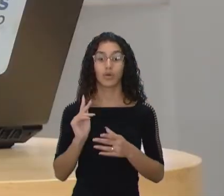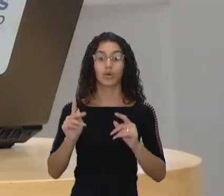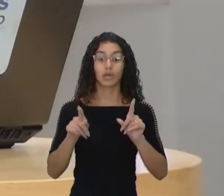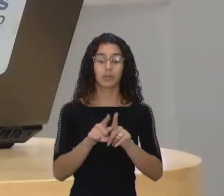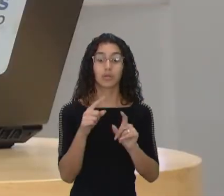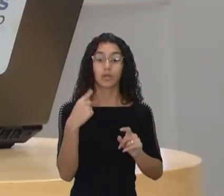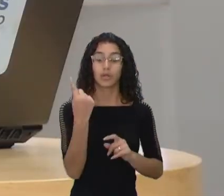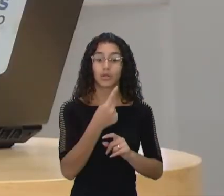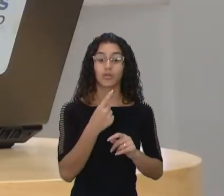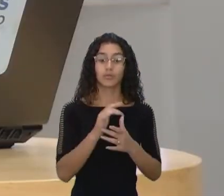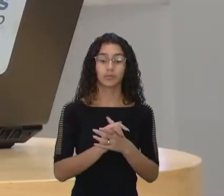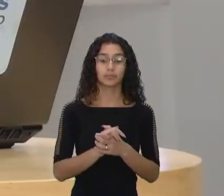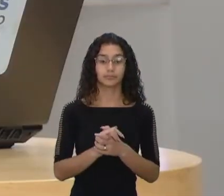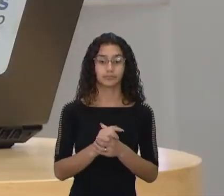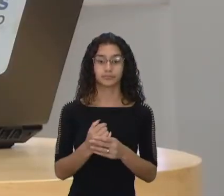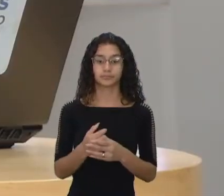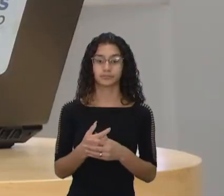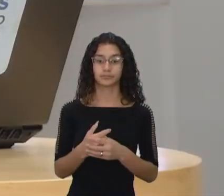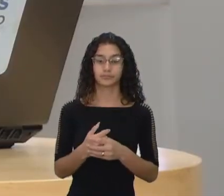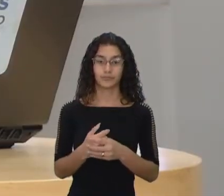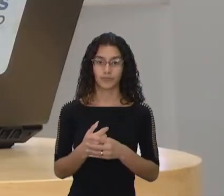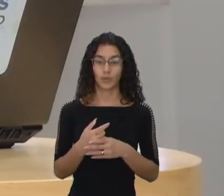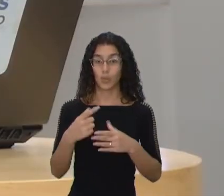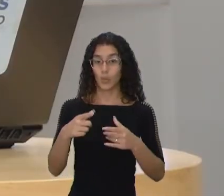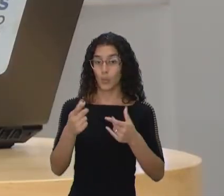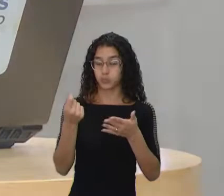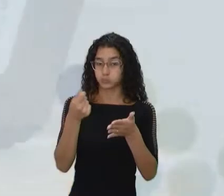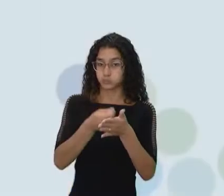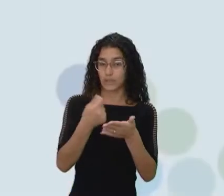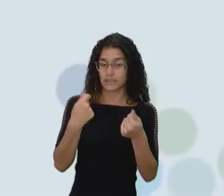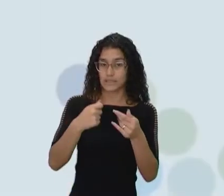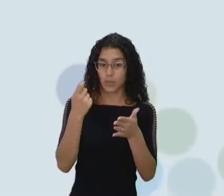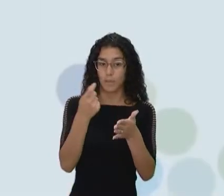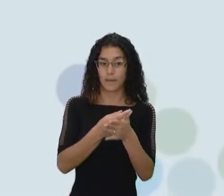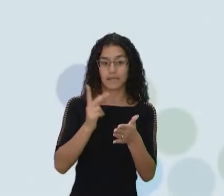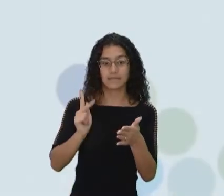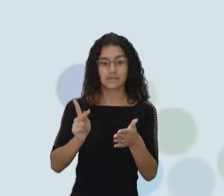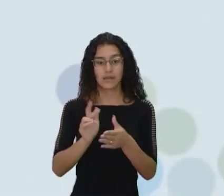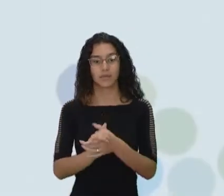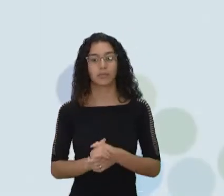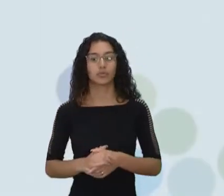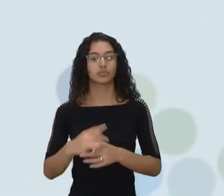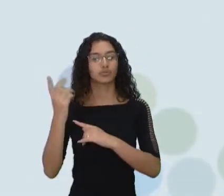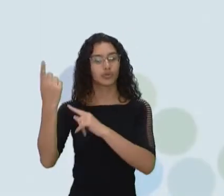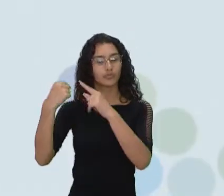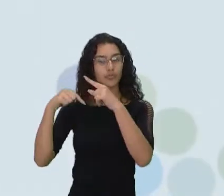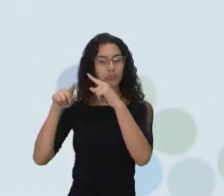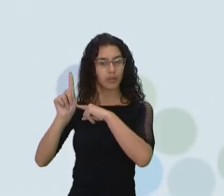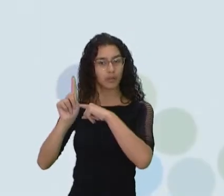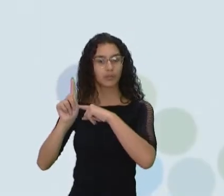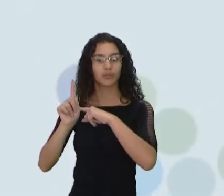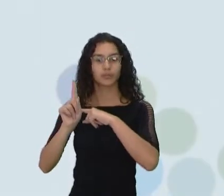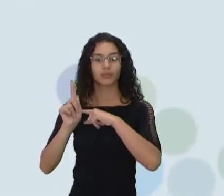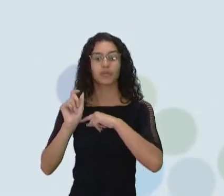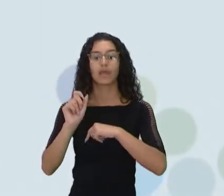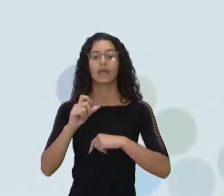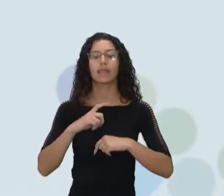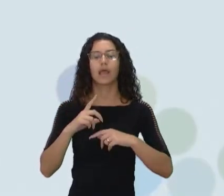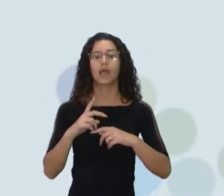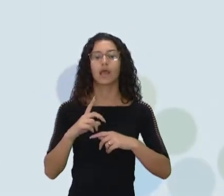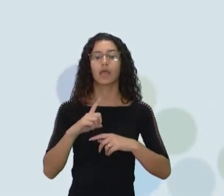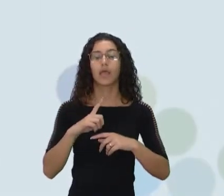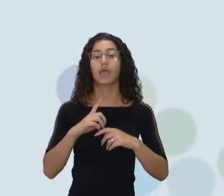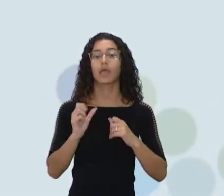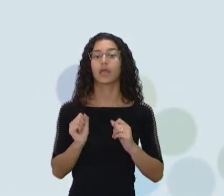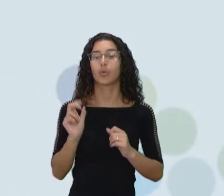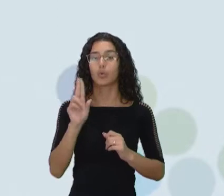então a gente vai para as despesas fixas e variáveis. Então, as despesas no desenvolvimento, quem assumiu essas